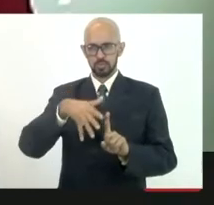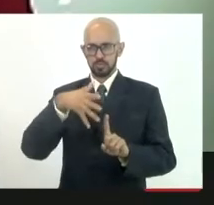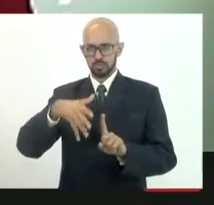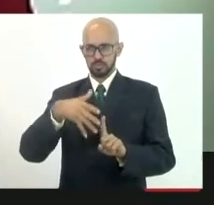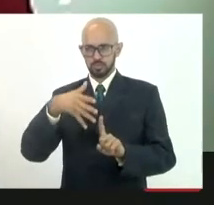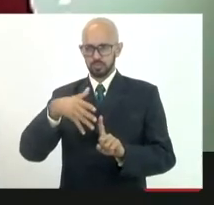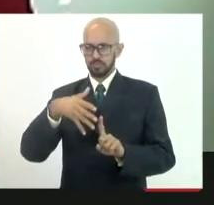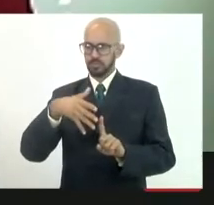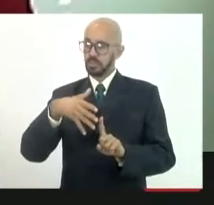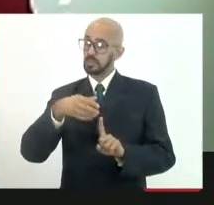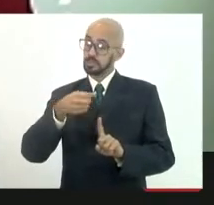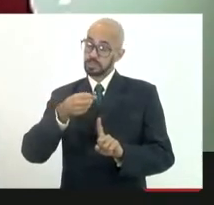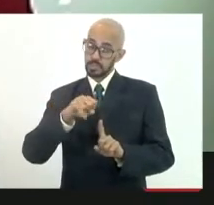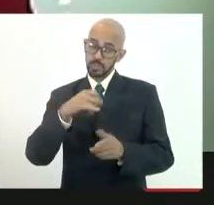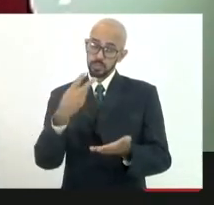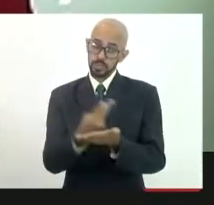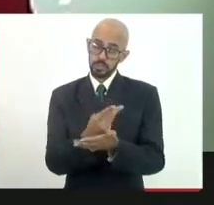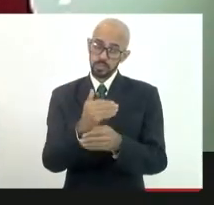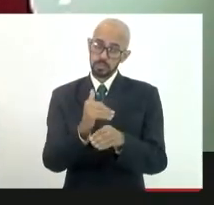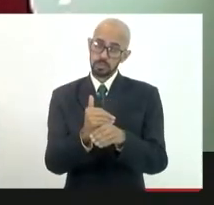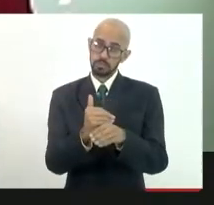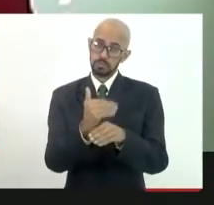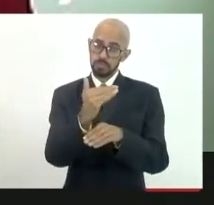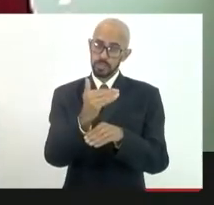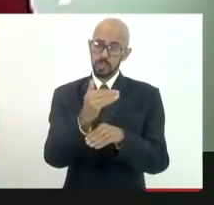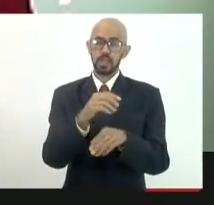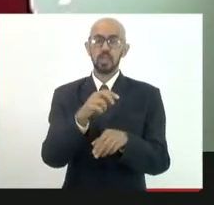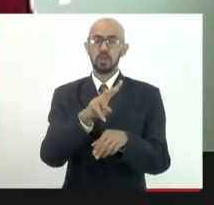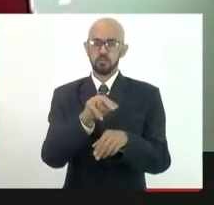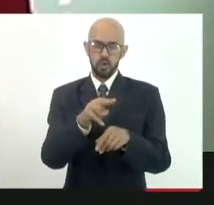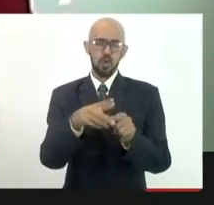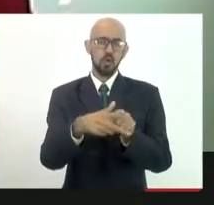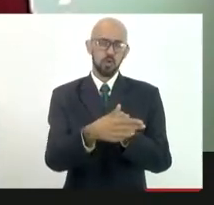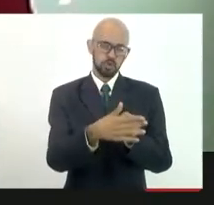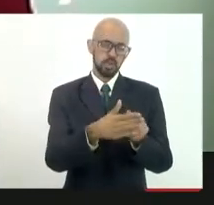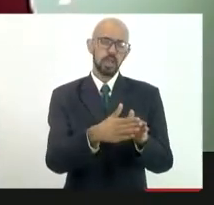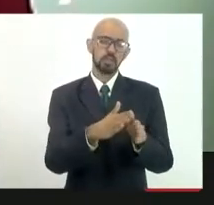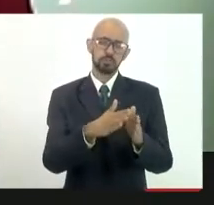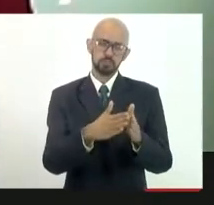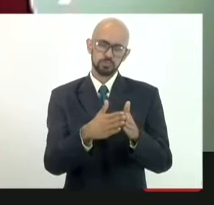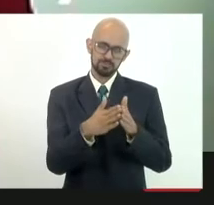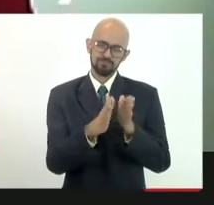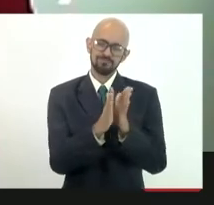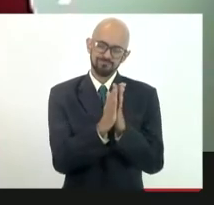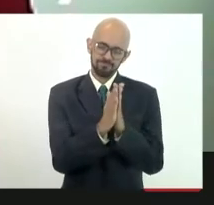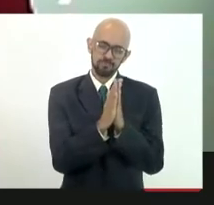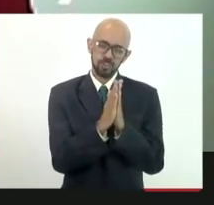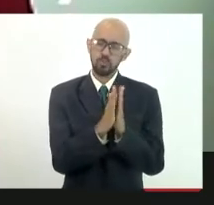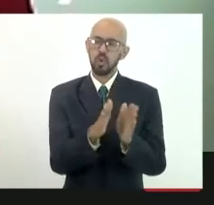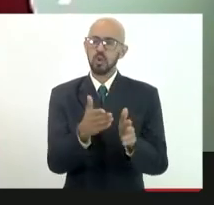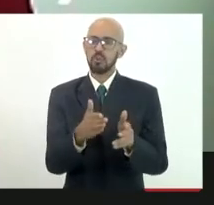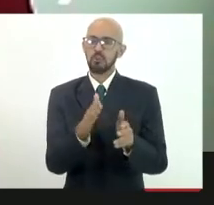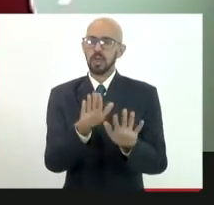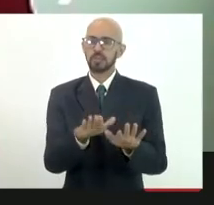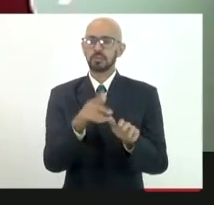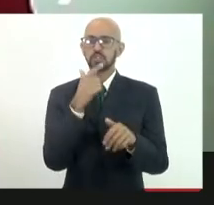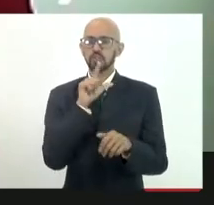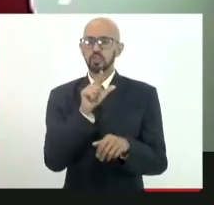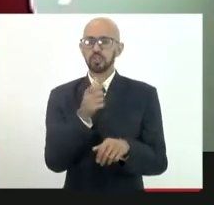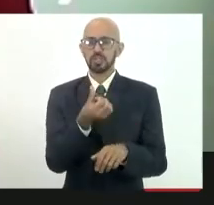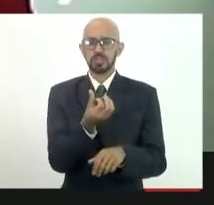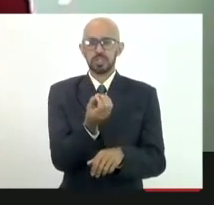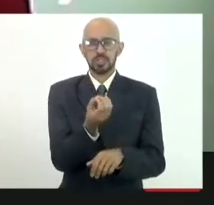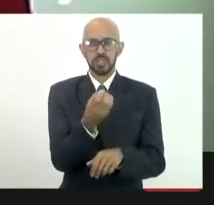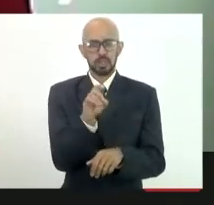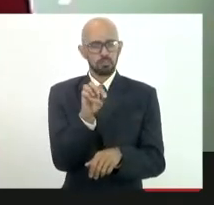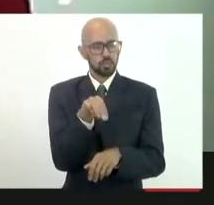Serei indelicada, mas para que a gente possa fazer a oitiva no período de 60 minutos e, em seguida,